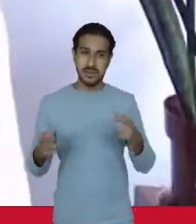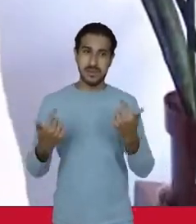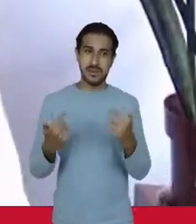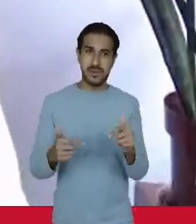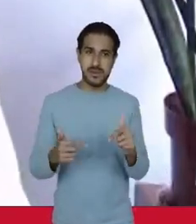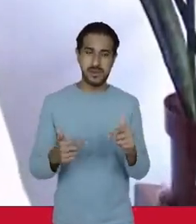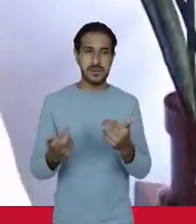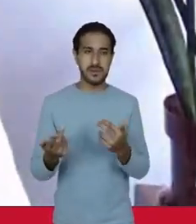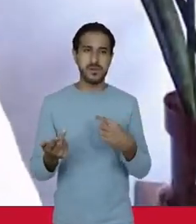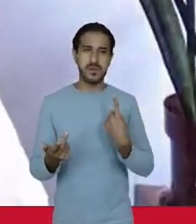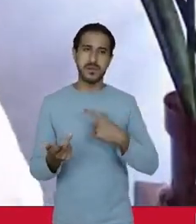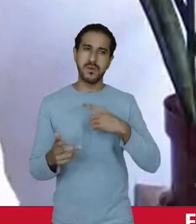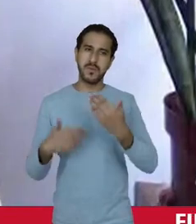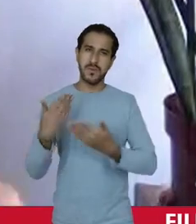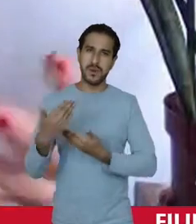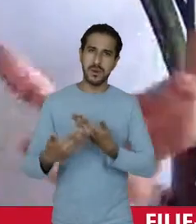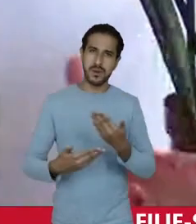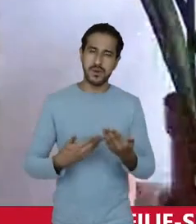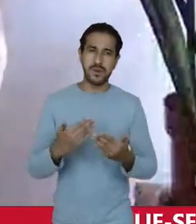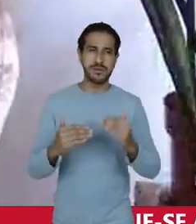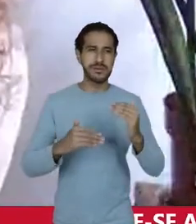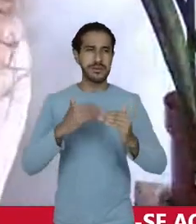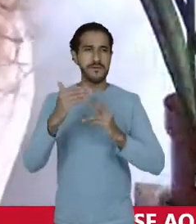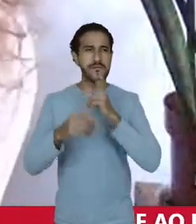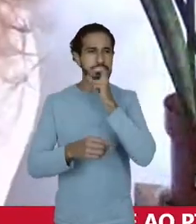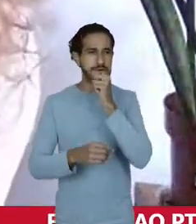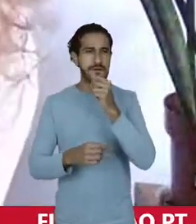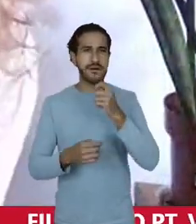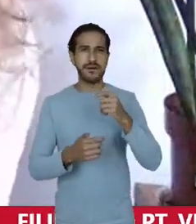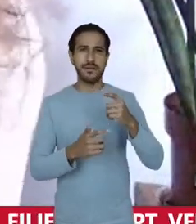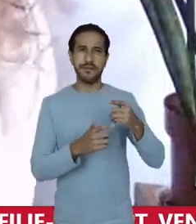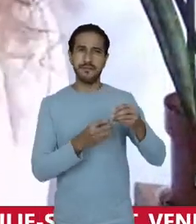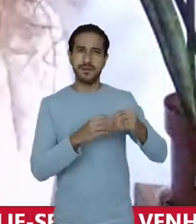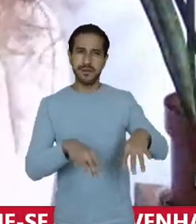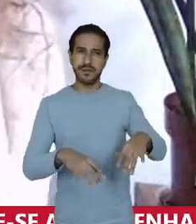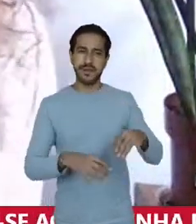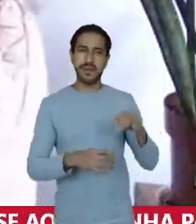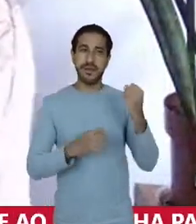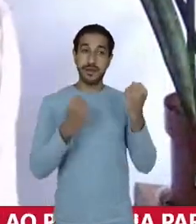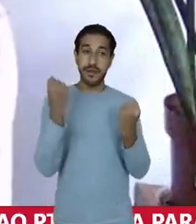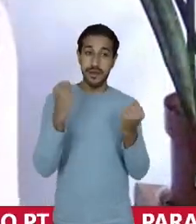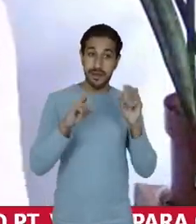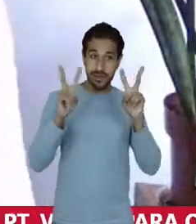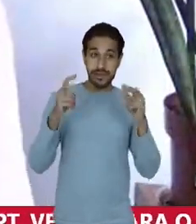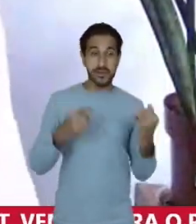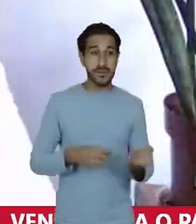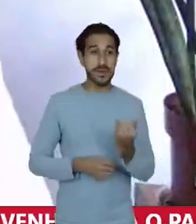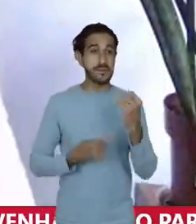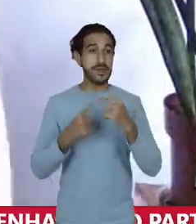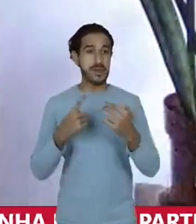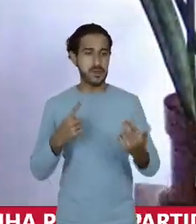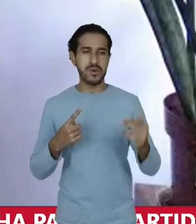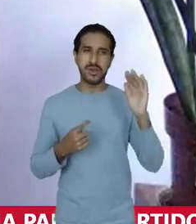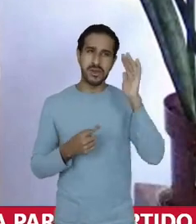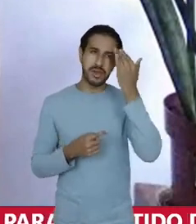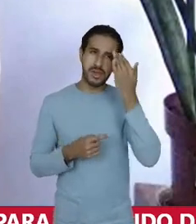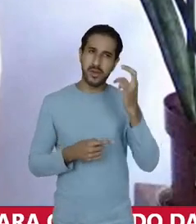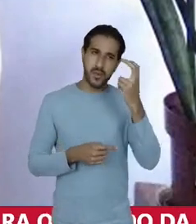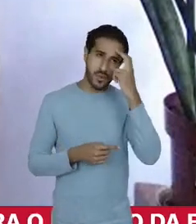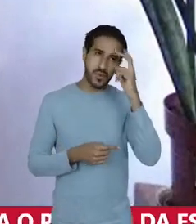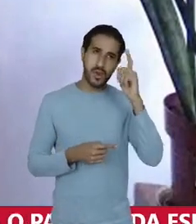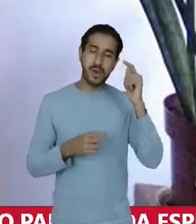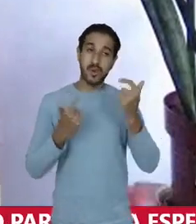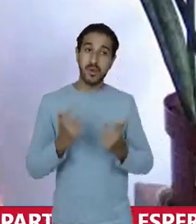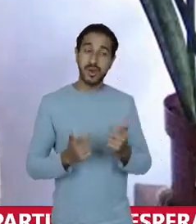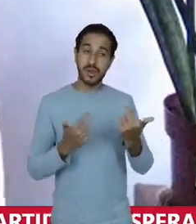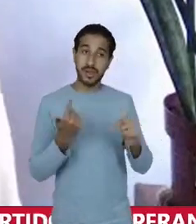trabalho, como a gente tem um processo avançado de desindustrialização, é muito importante, primeiro, entender cultura como um